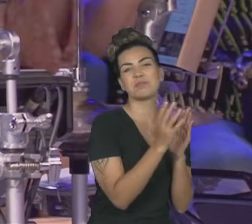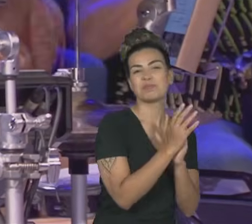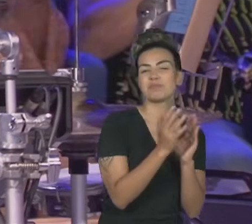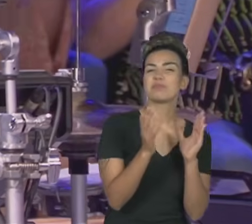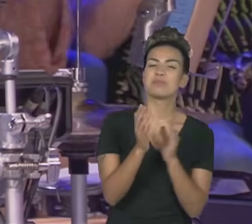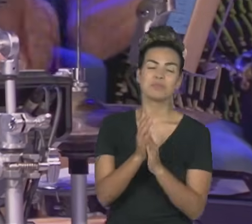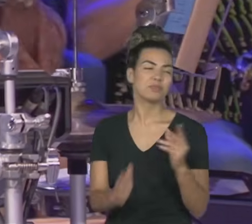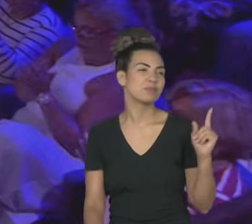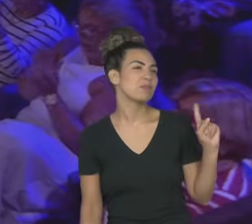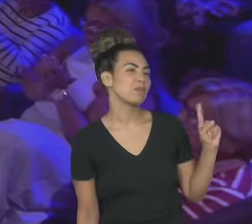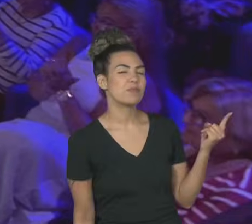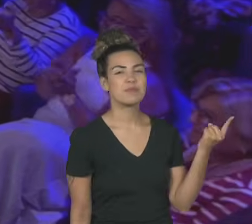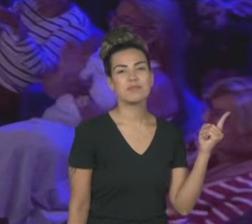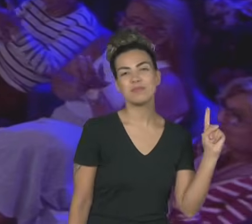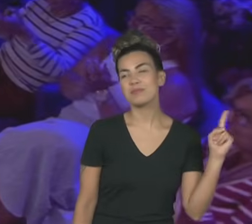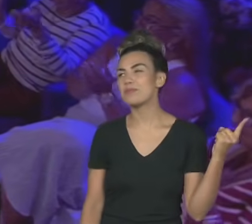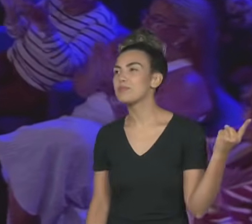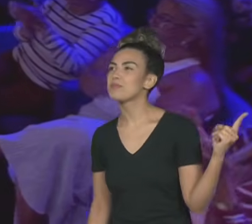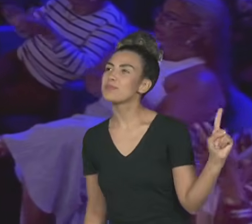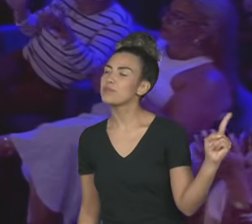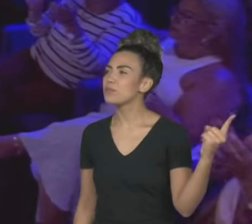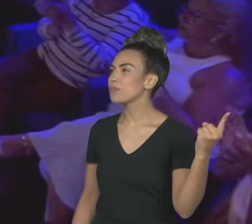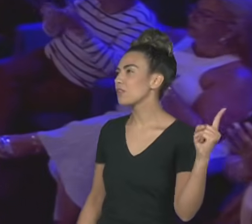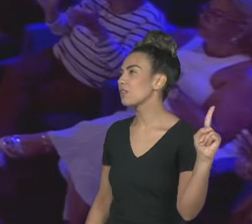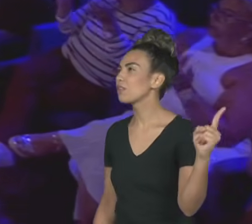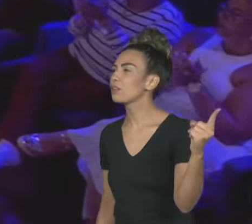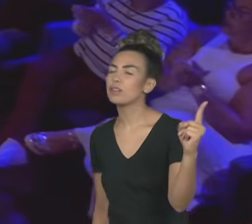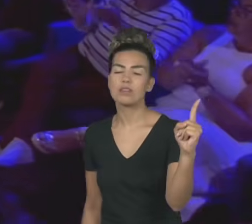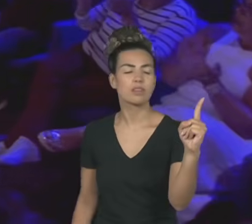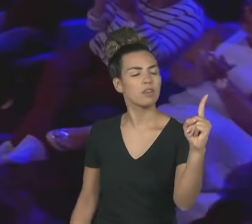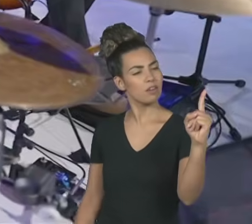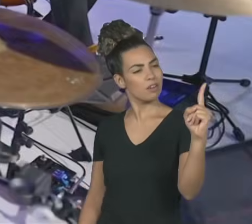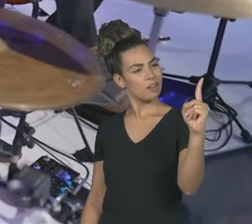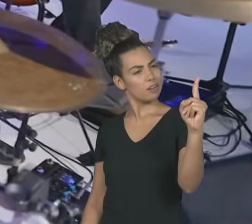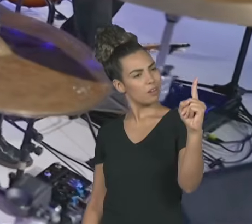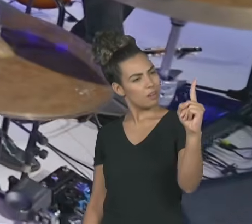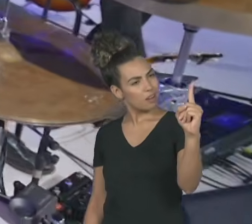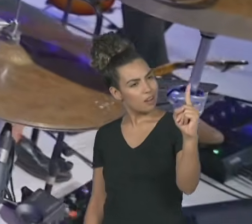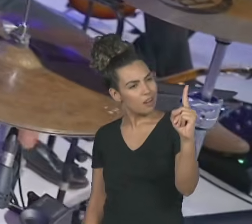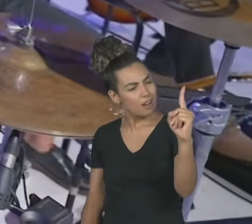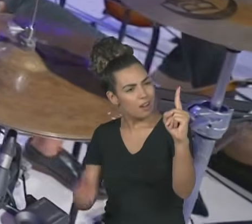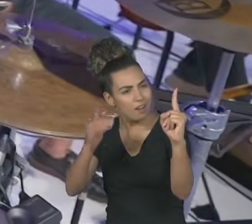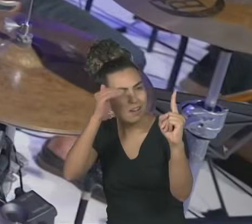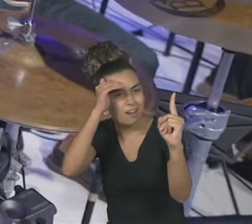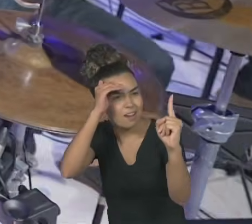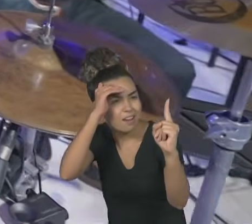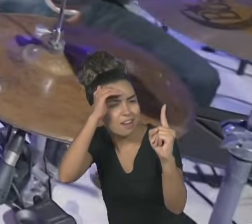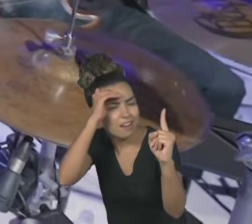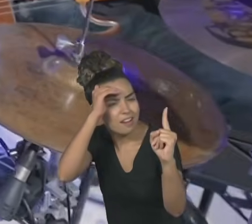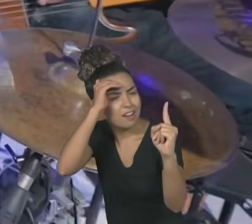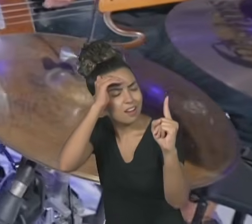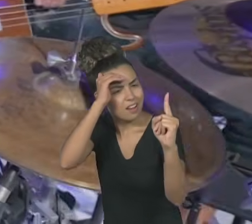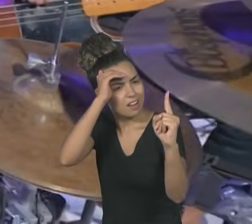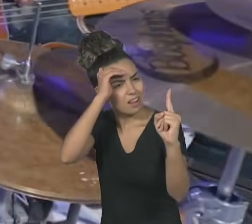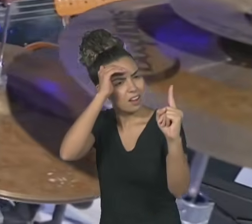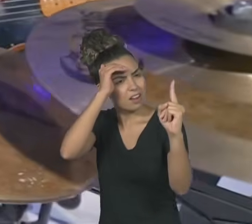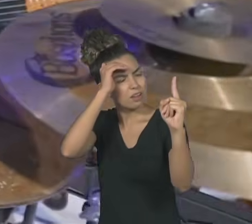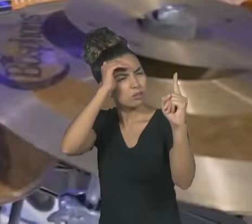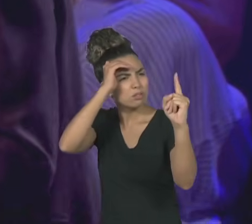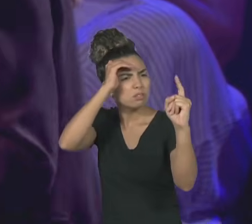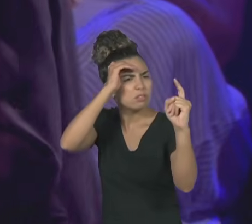Numa estrada dessa vida, eu te conheci, oh,